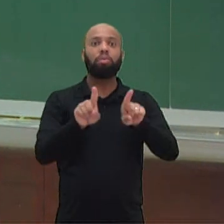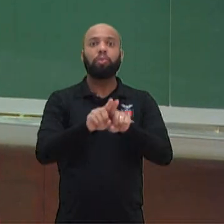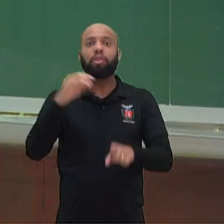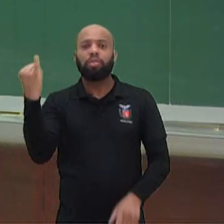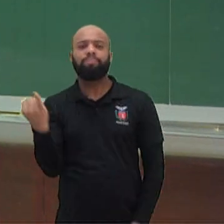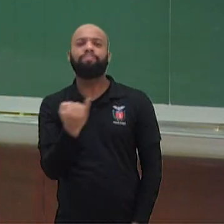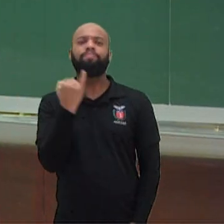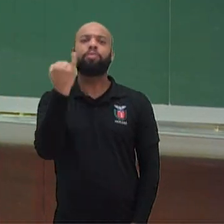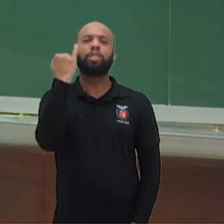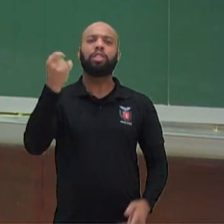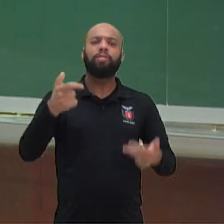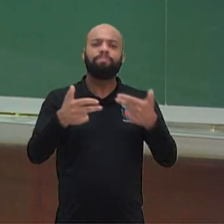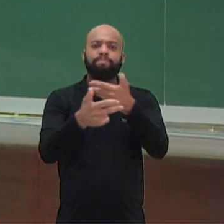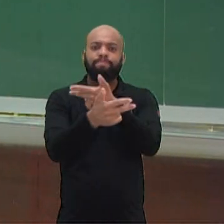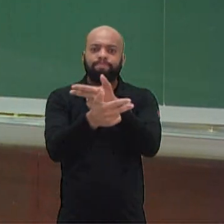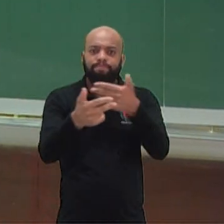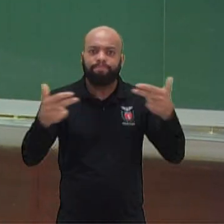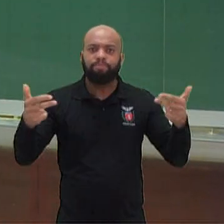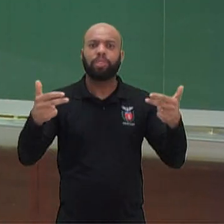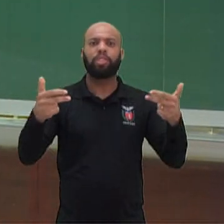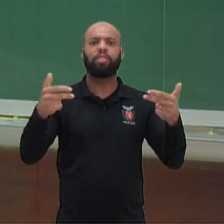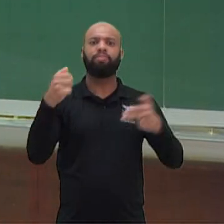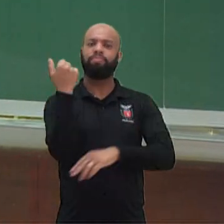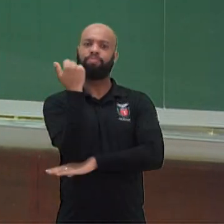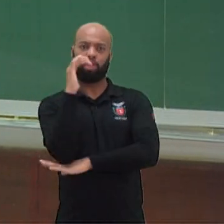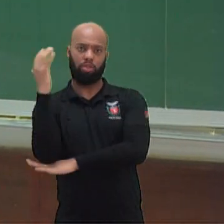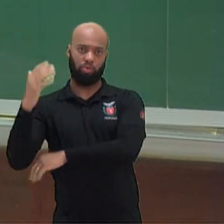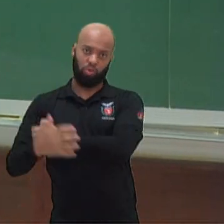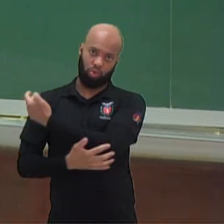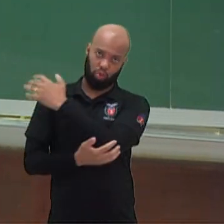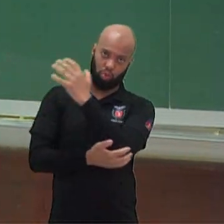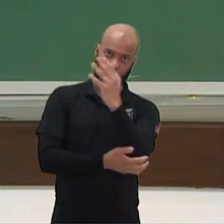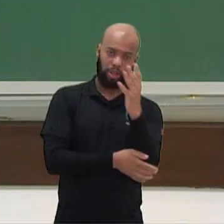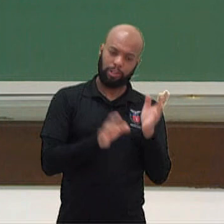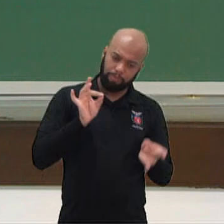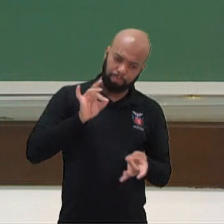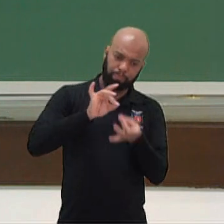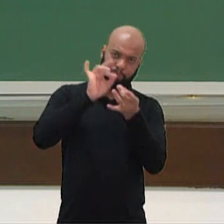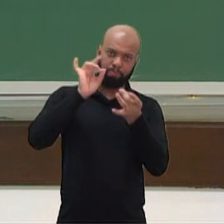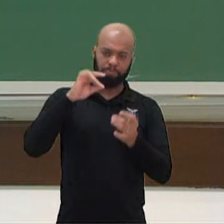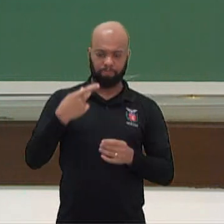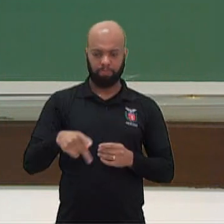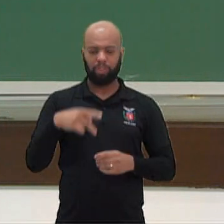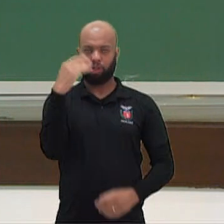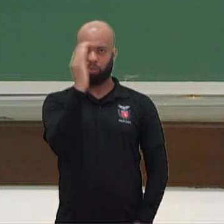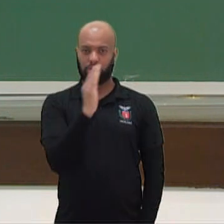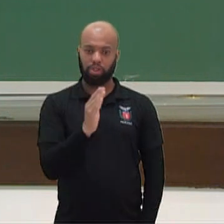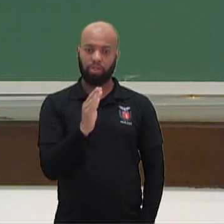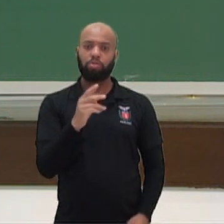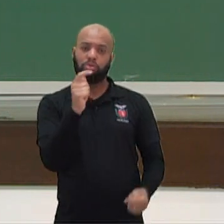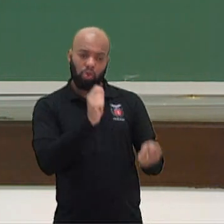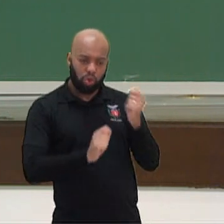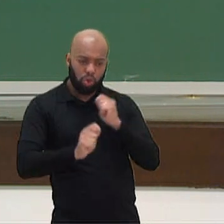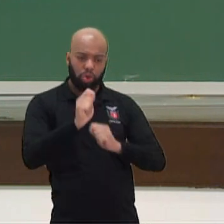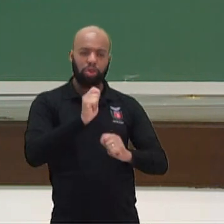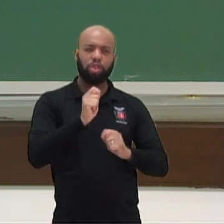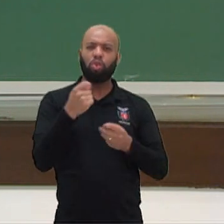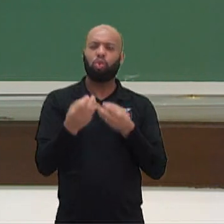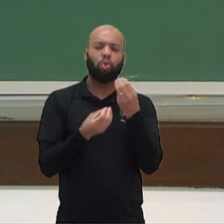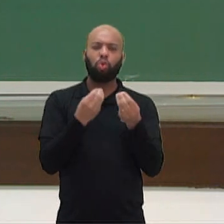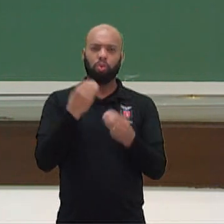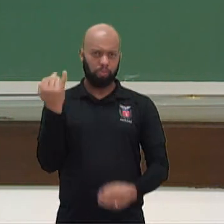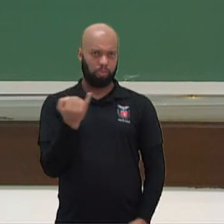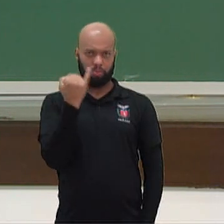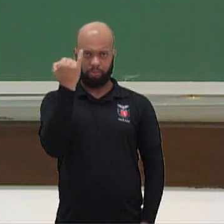recursos para o desenvolvimento social e econômico da população brasileira. Então, para iniciarmos o